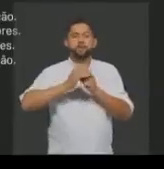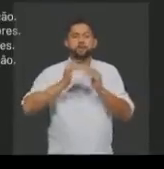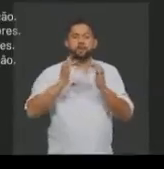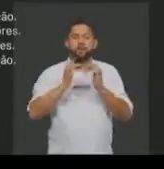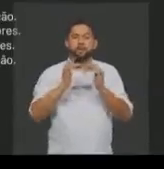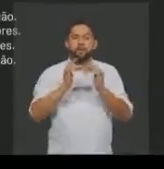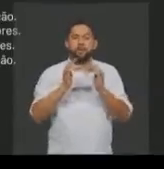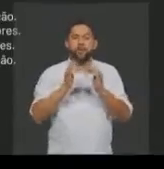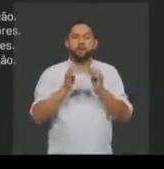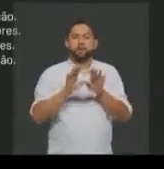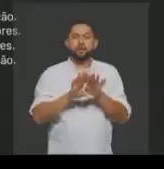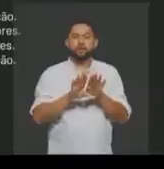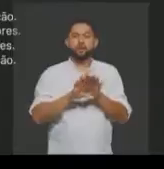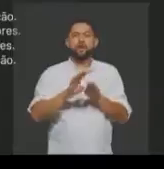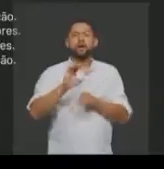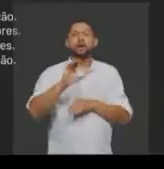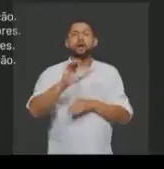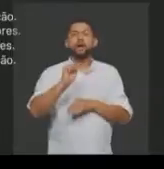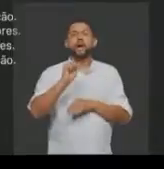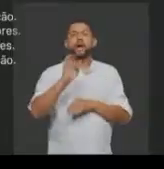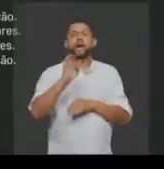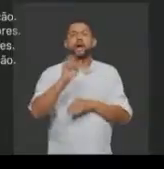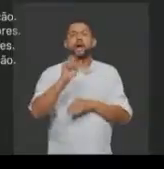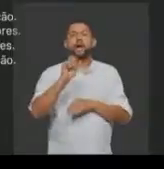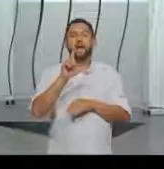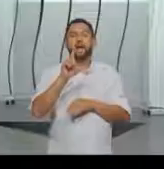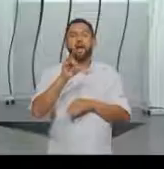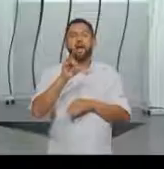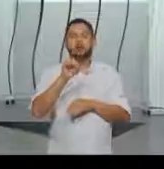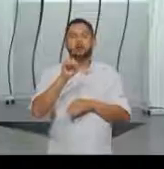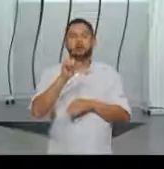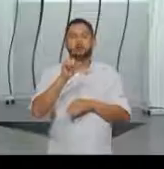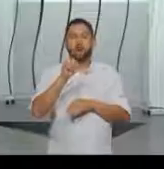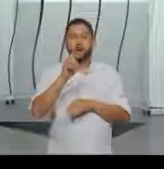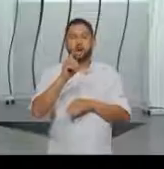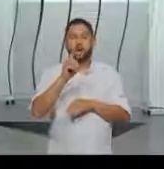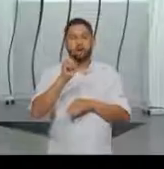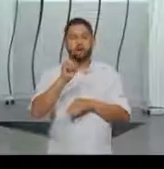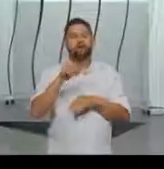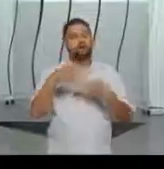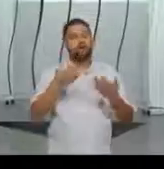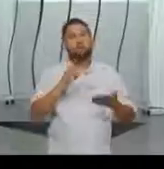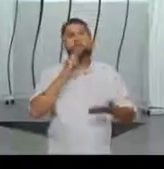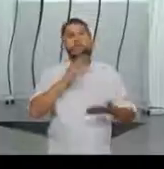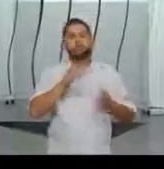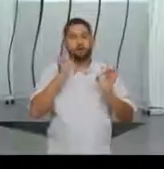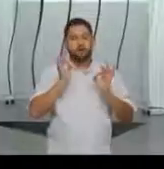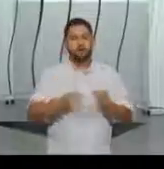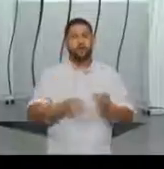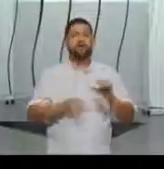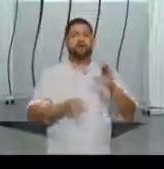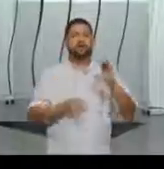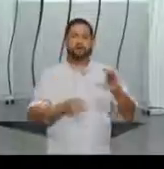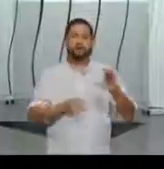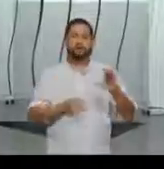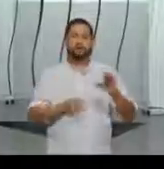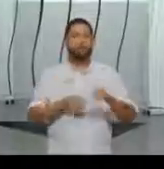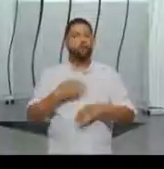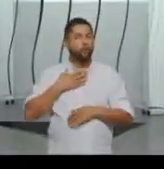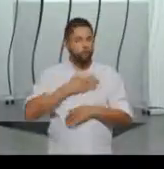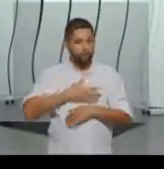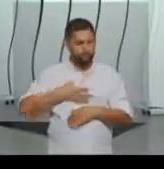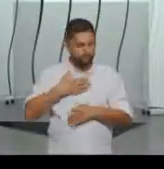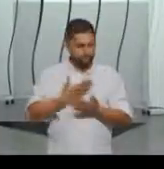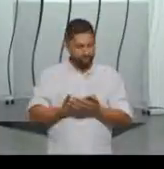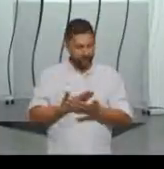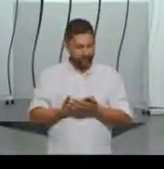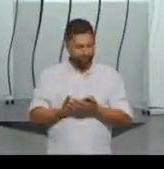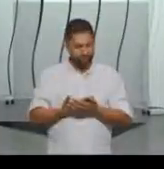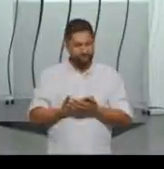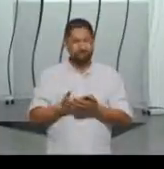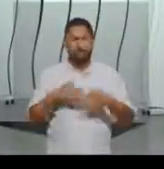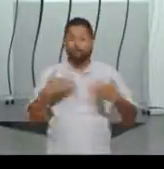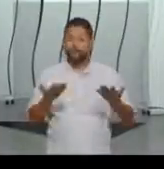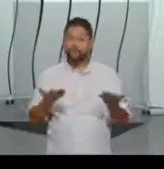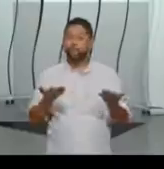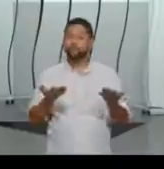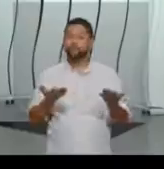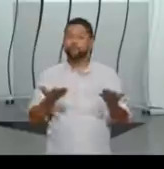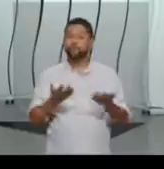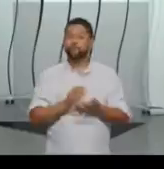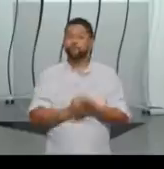catalisadores. Então a resposta certa é a letra C. Bom, gente, eu espero que vocês tenham gostado da aula de hoje. No